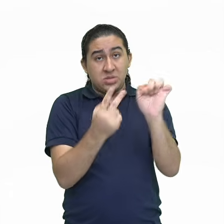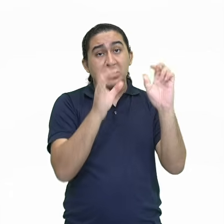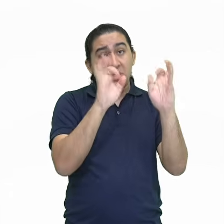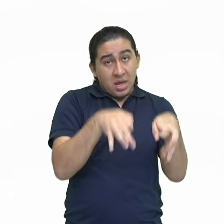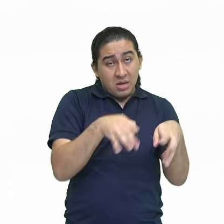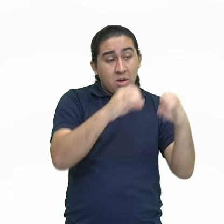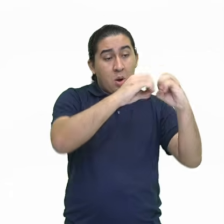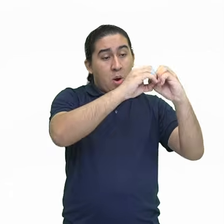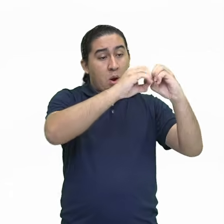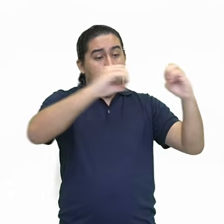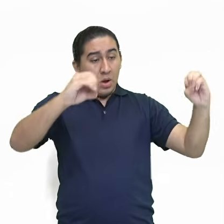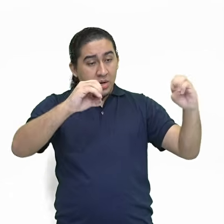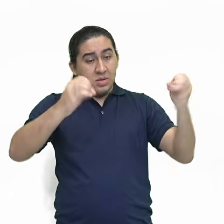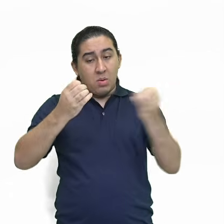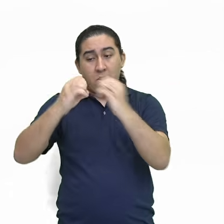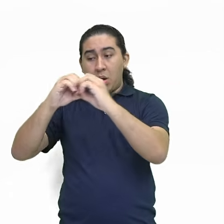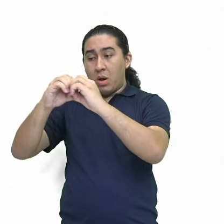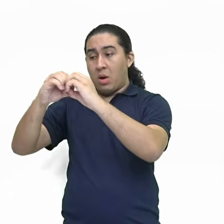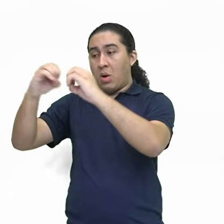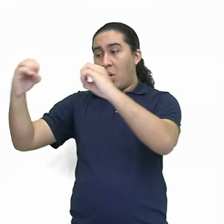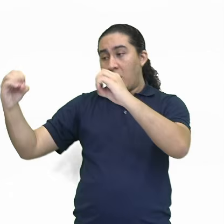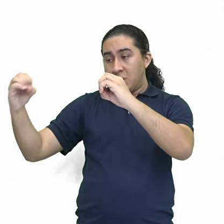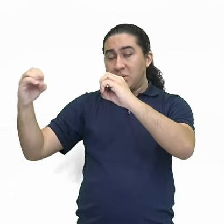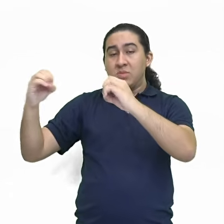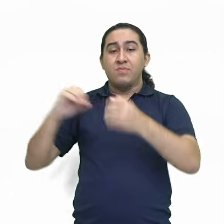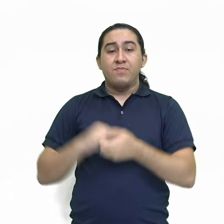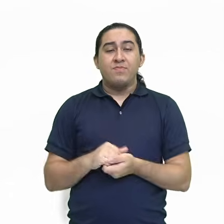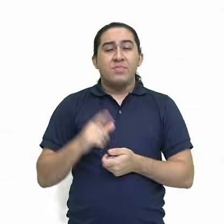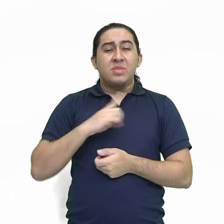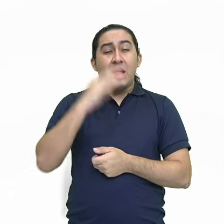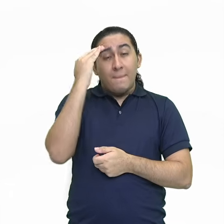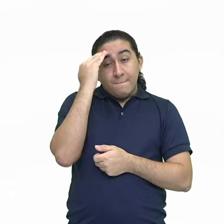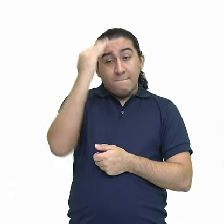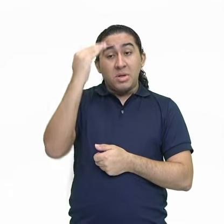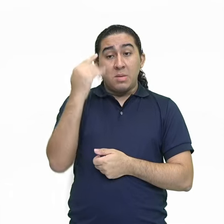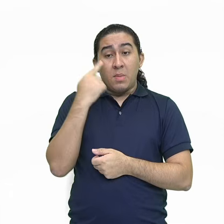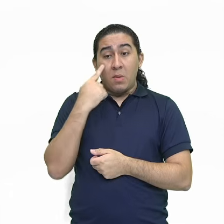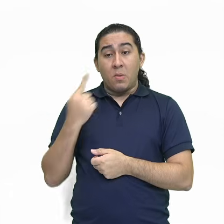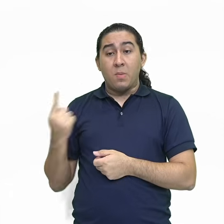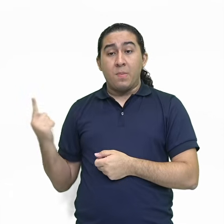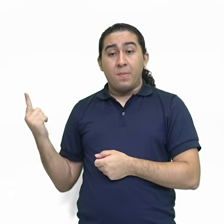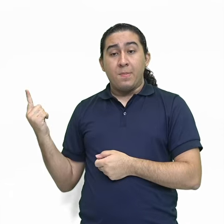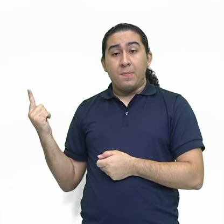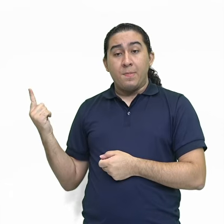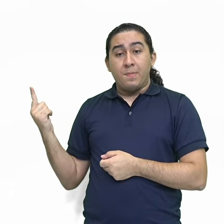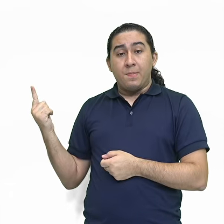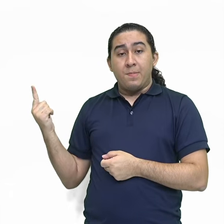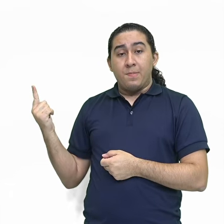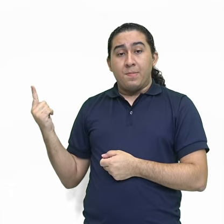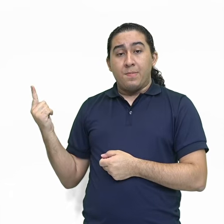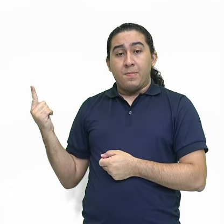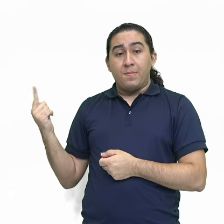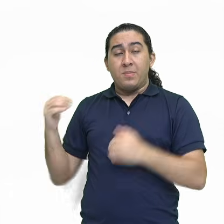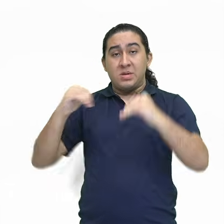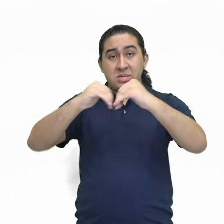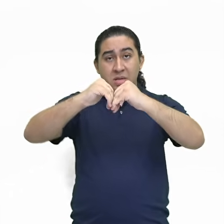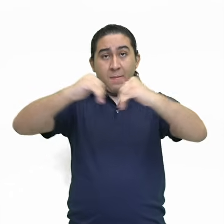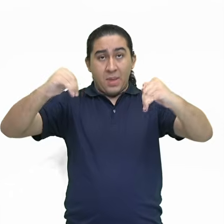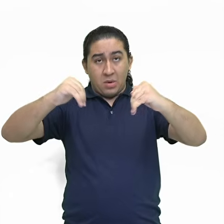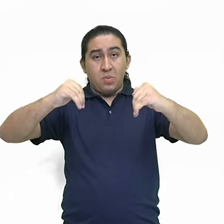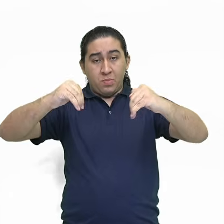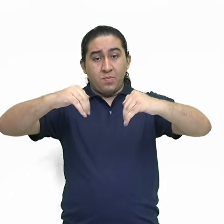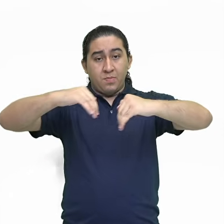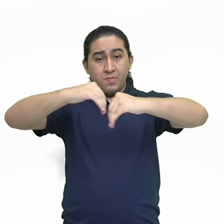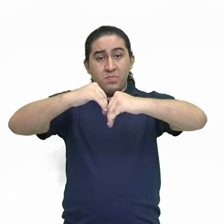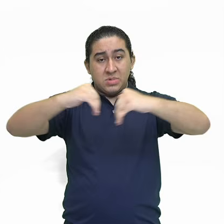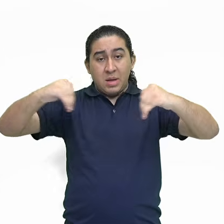oração principal é cena, é um quadro belo e comovente, que existe